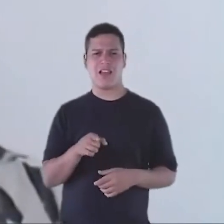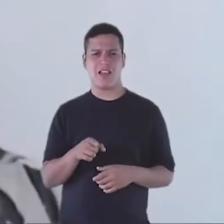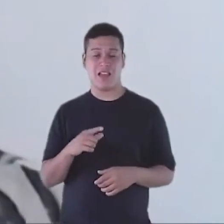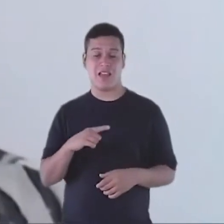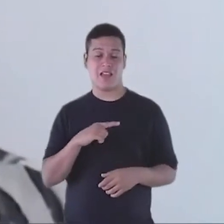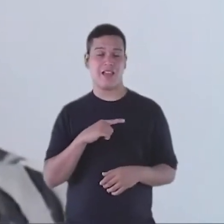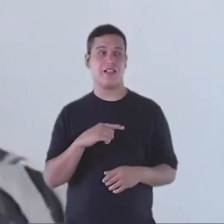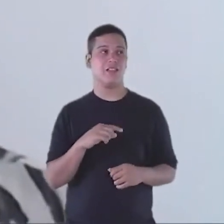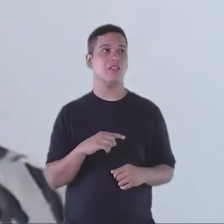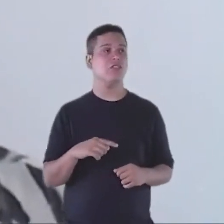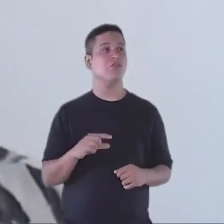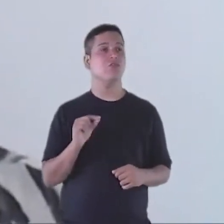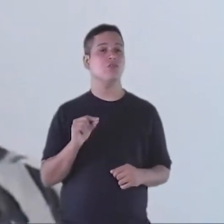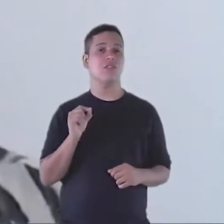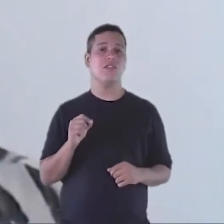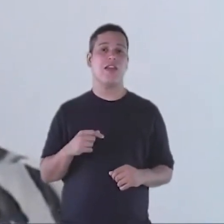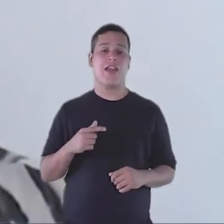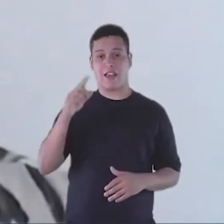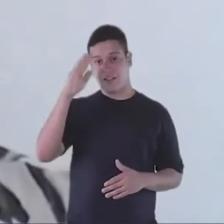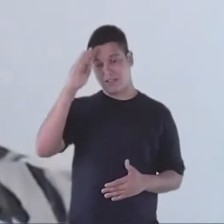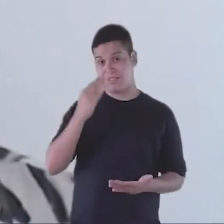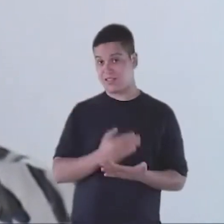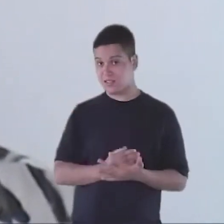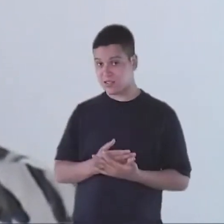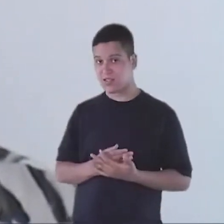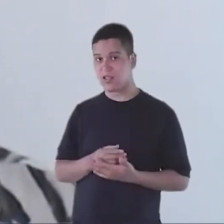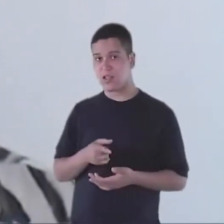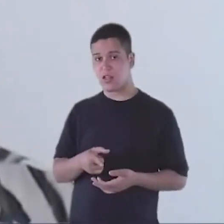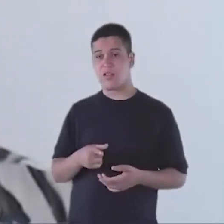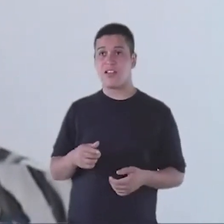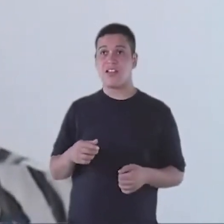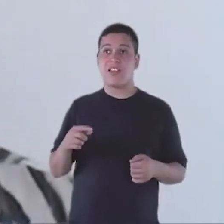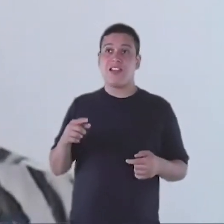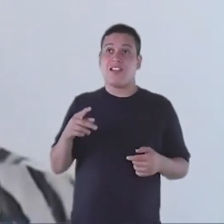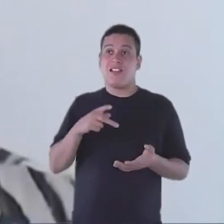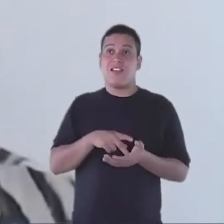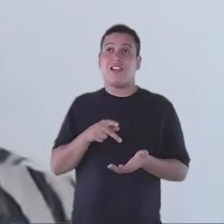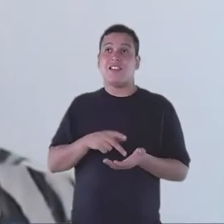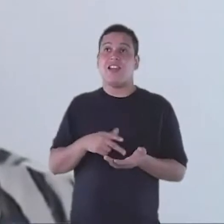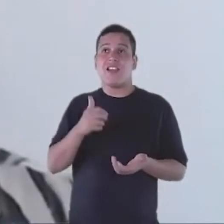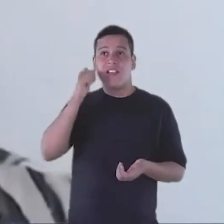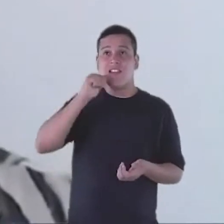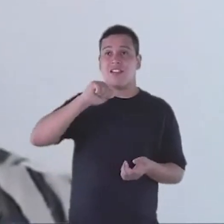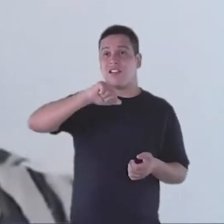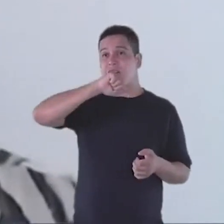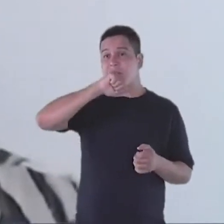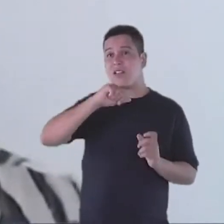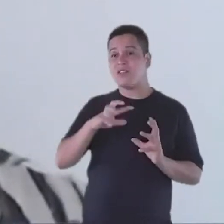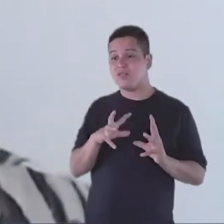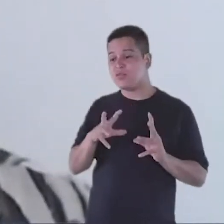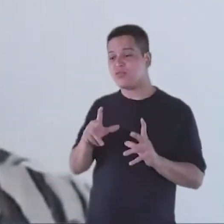Ela acredita que é a mãe de toda a adoção que ela fez.